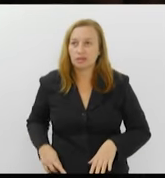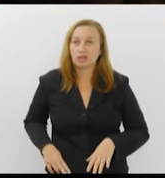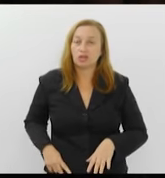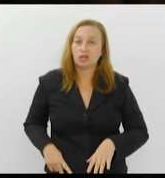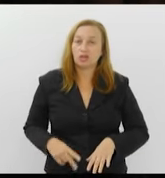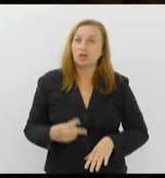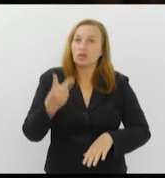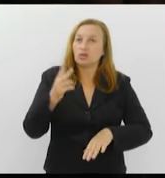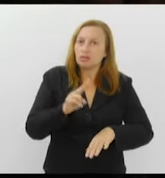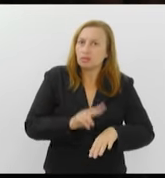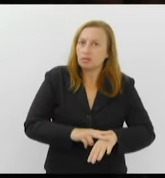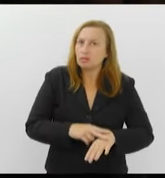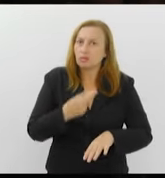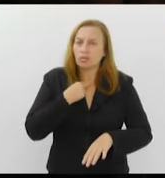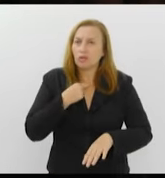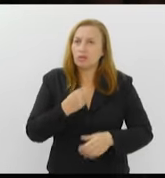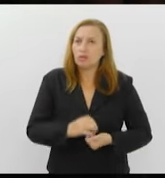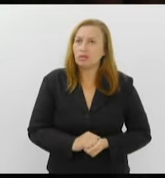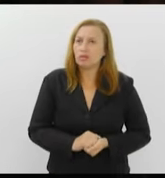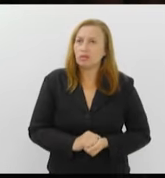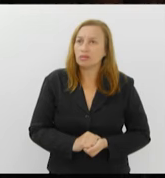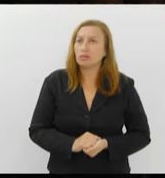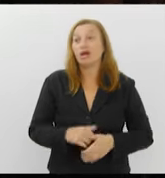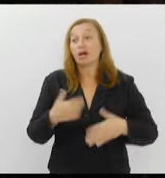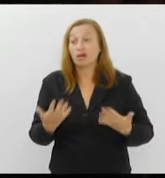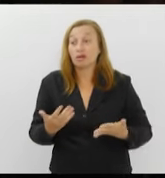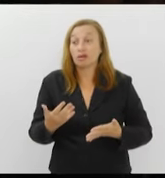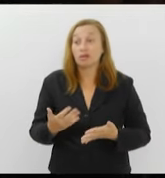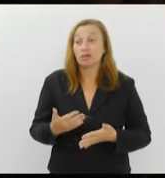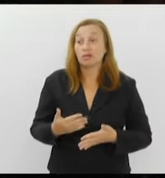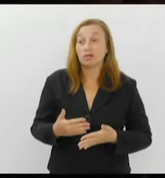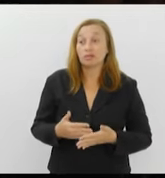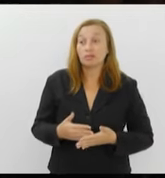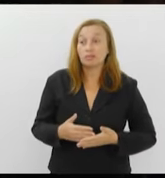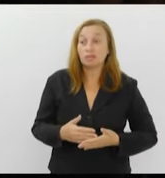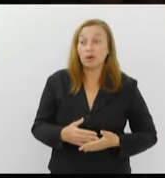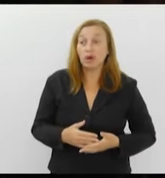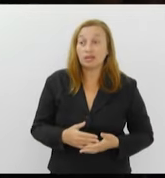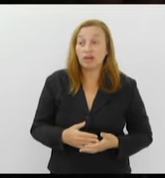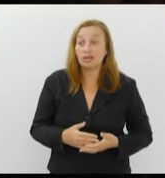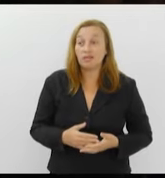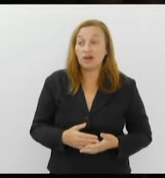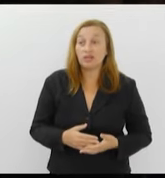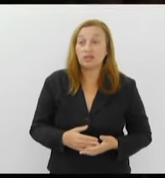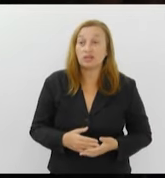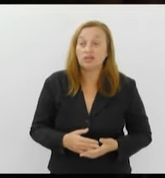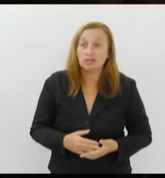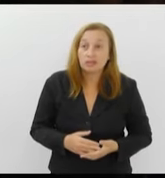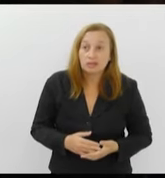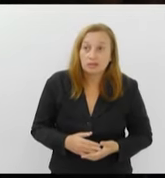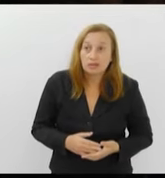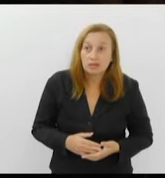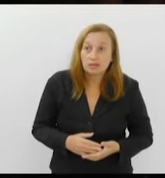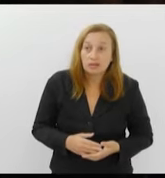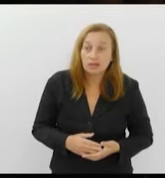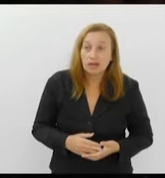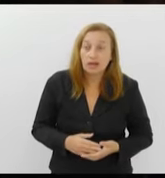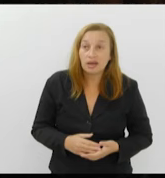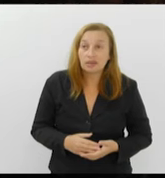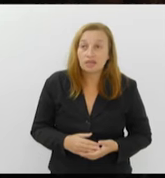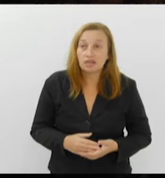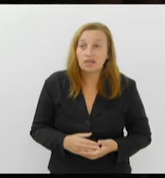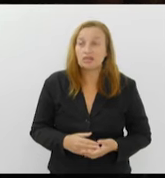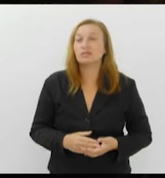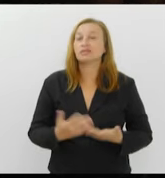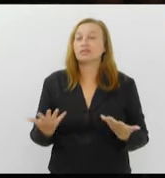vez. Agora, tentar fazer com que os conselhos virem feudos e a mesma pessoa possa se